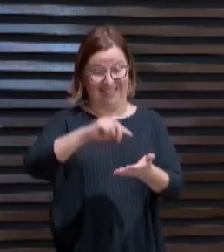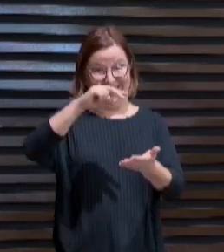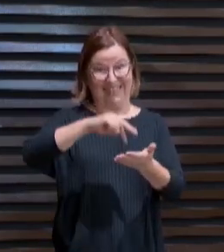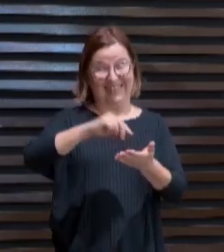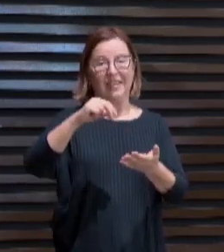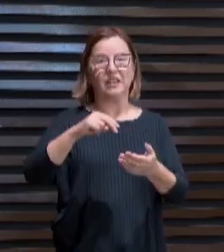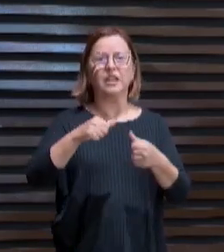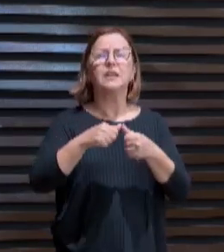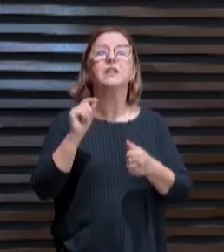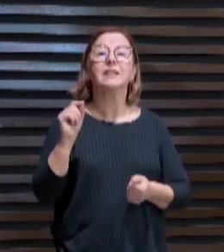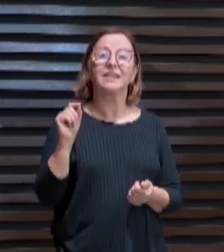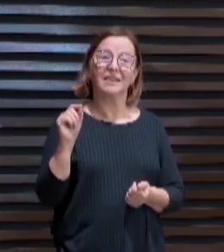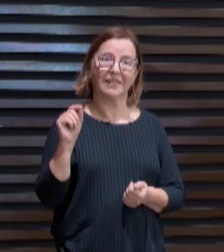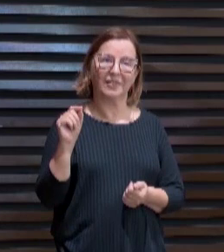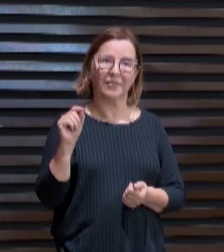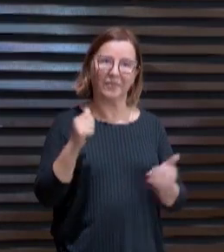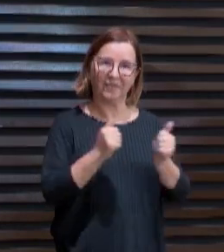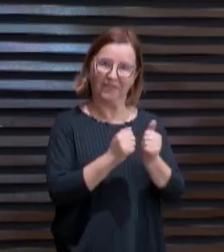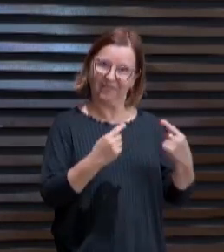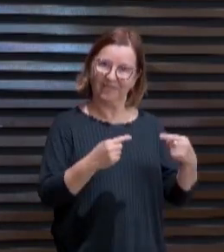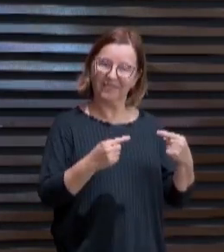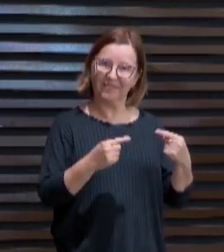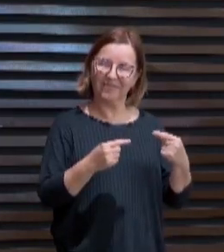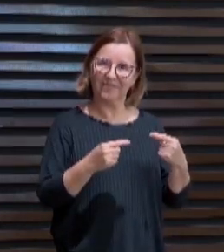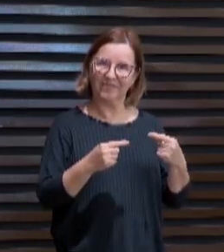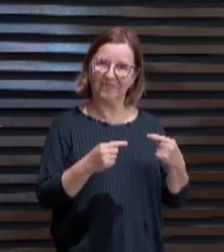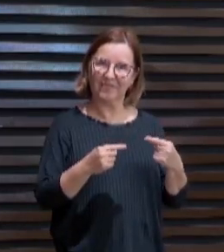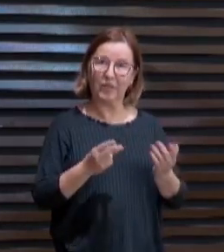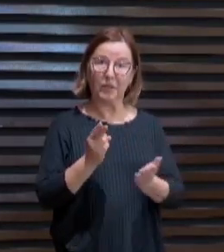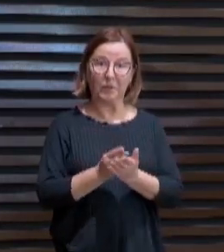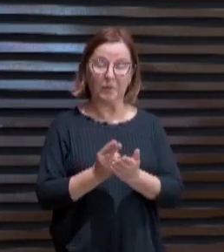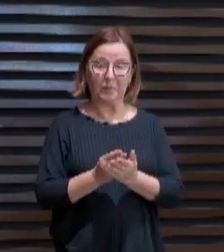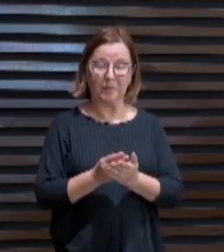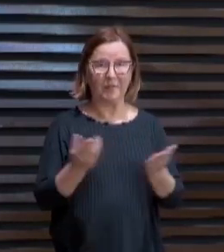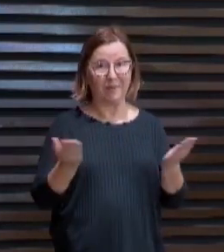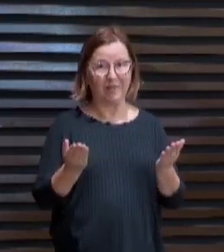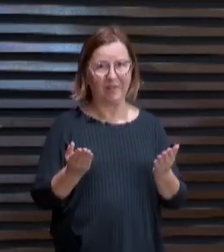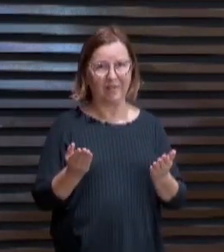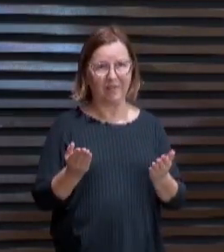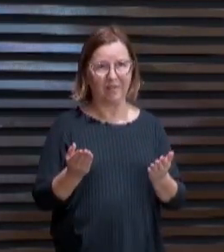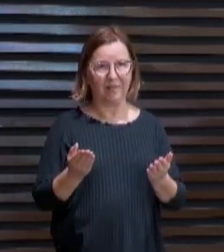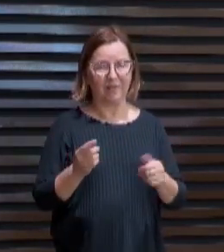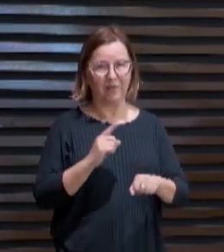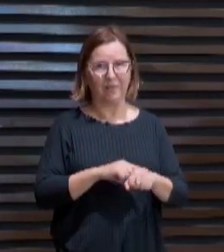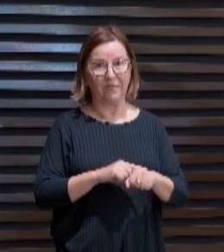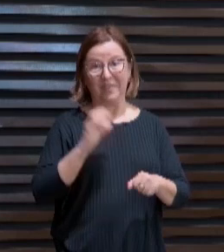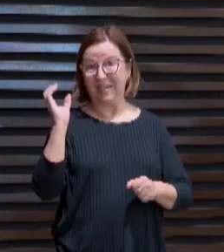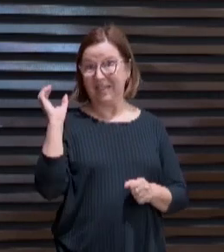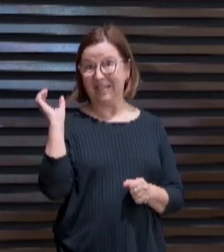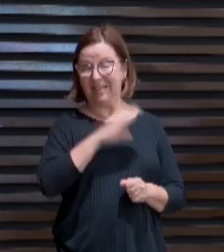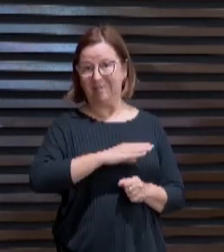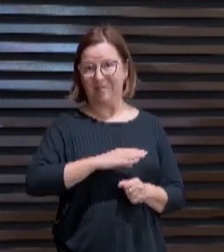quê? Na perseguição. Embora no presente, por breve tempo, se necessário,